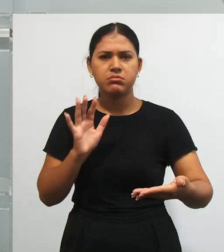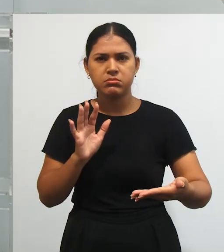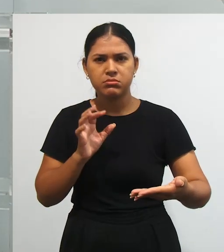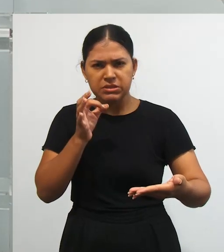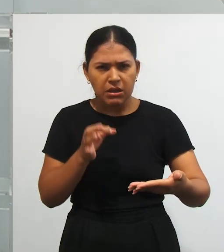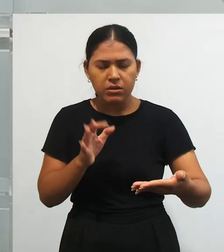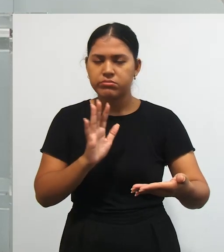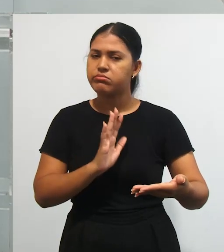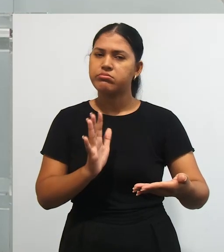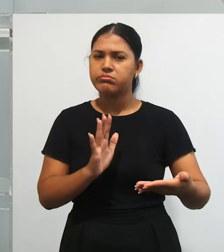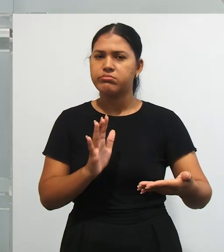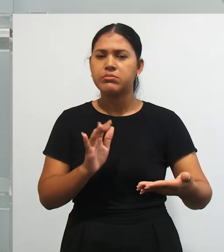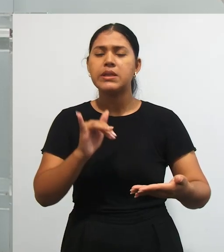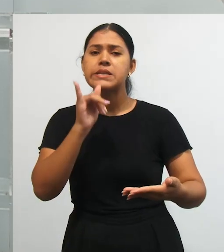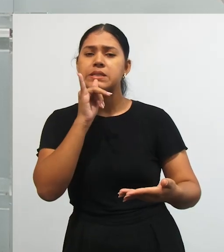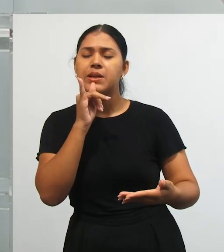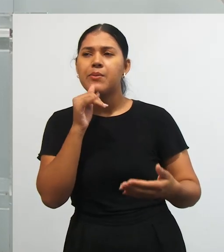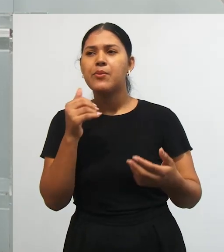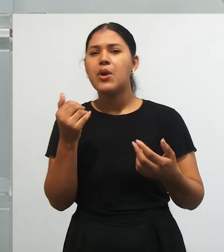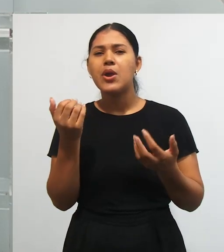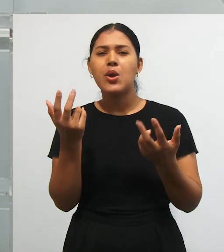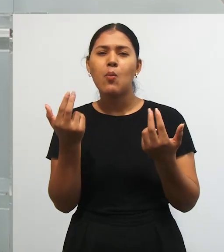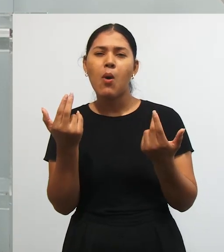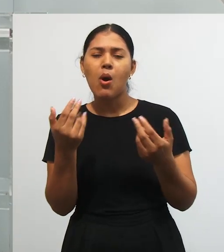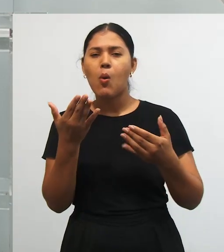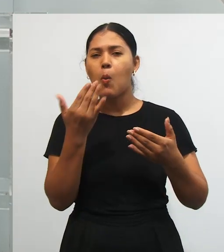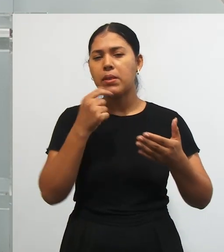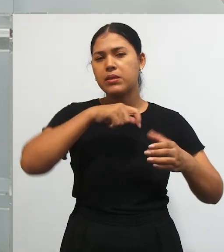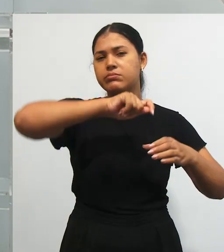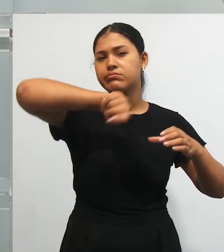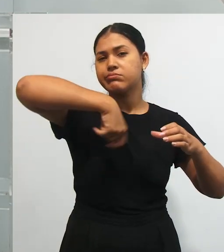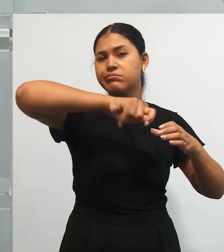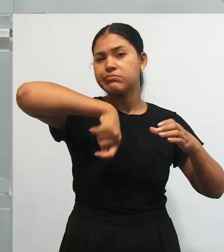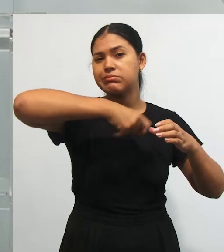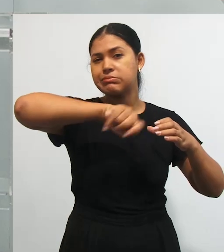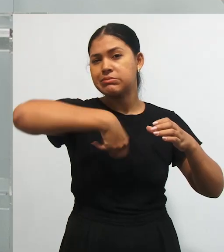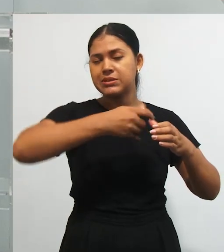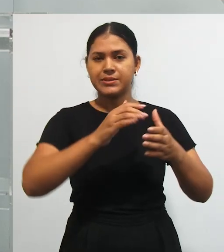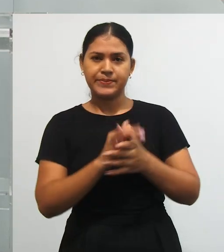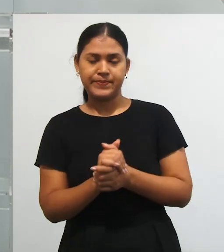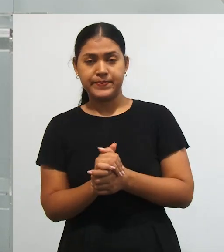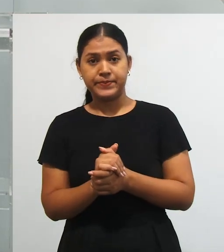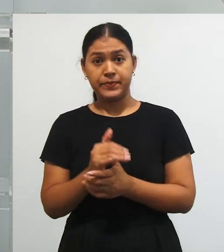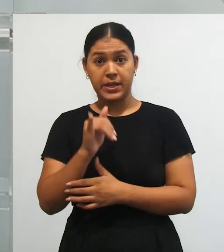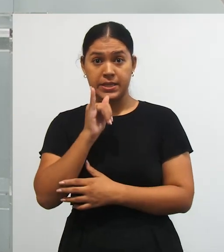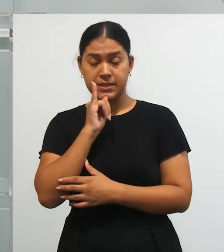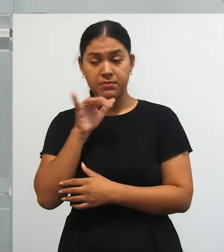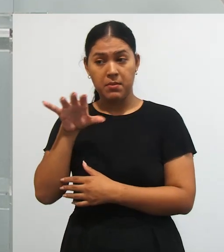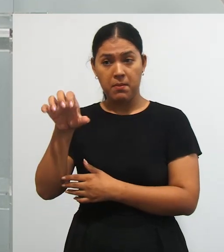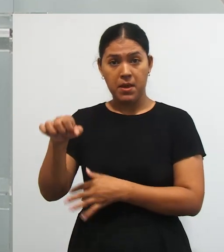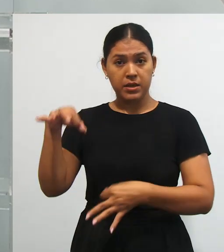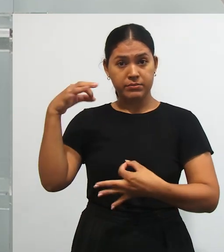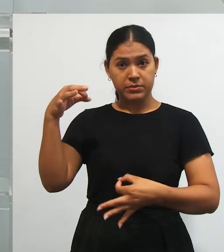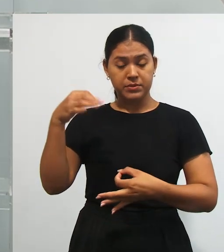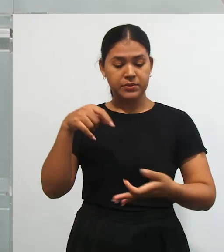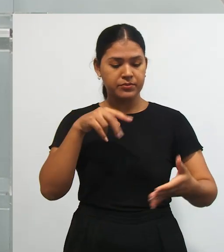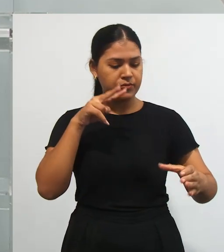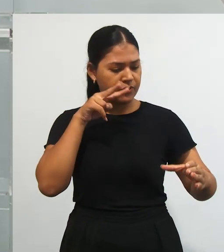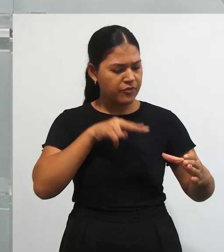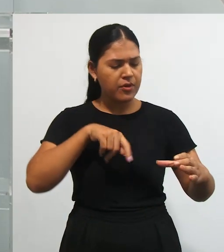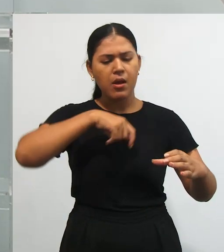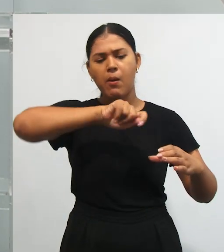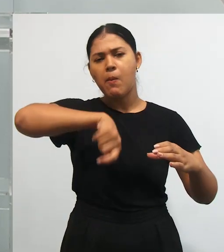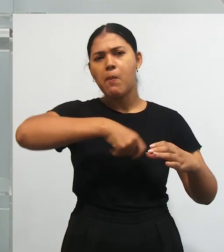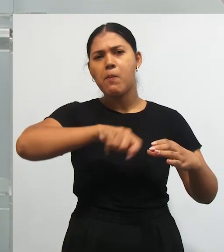assar. Vamos fazer esse exercício. Você pegou lá a receita de bolo